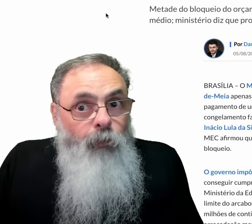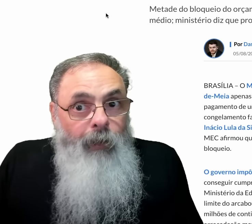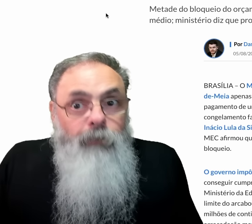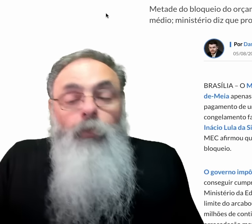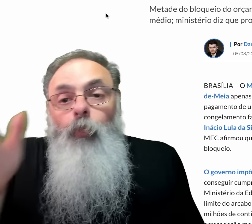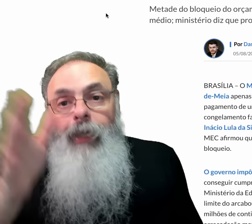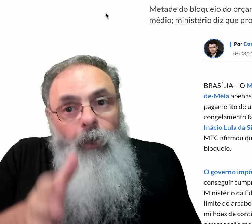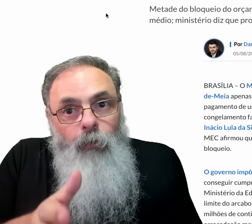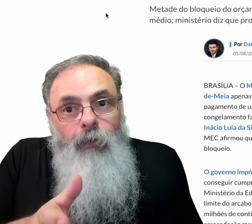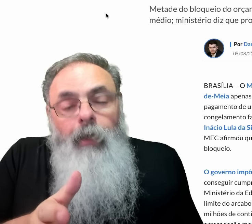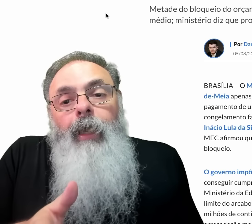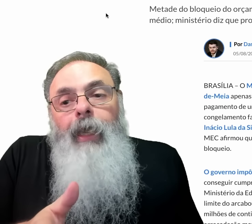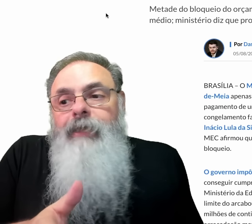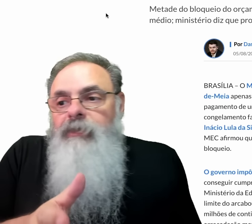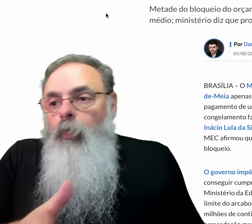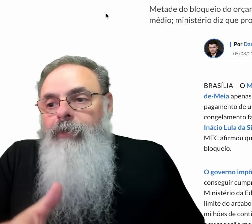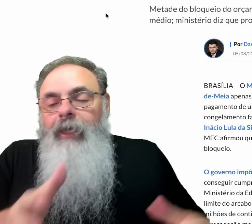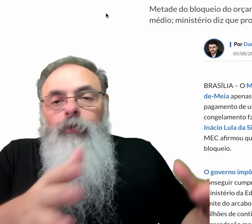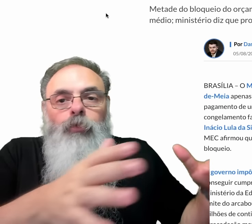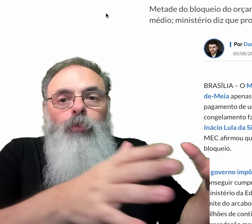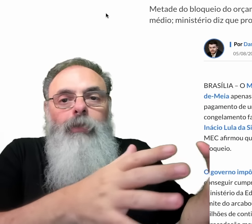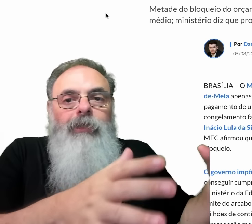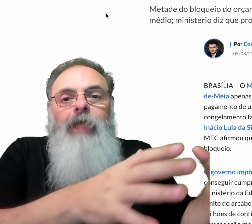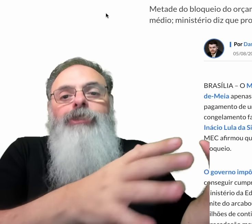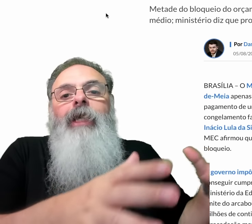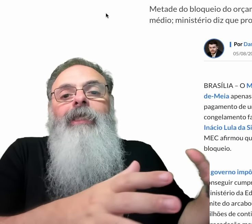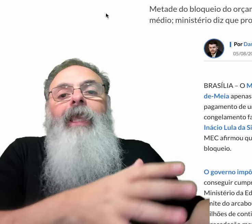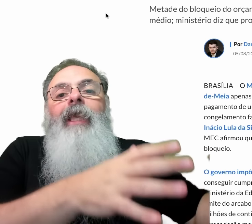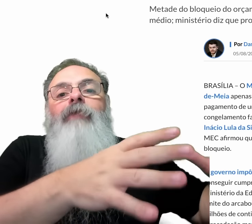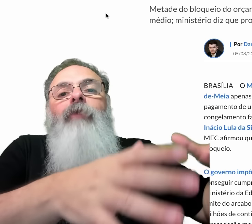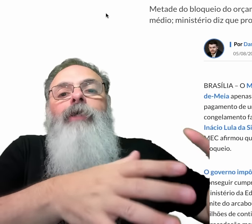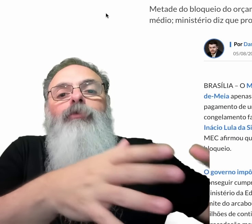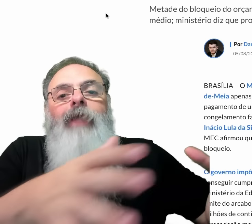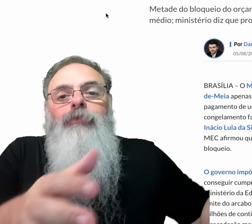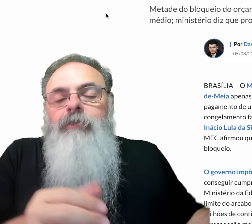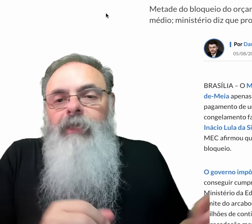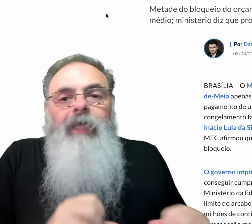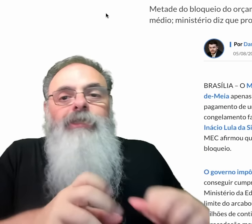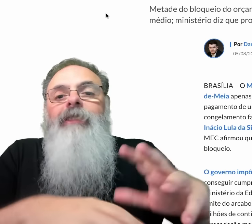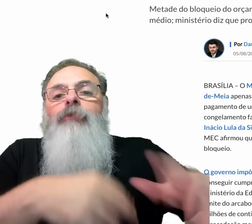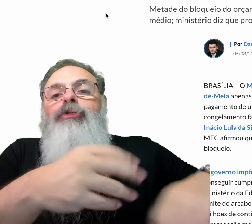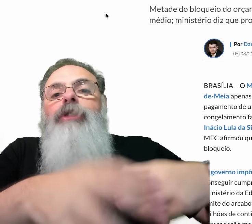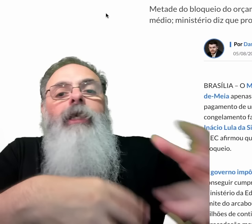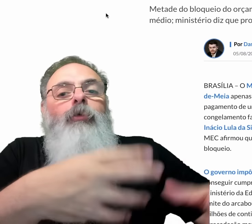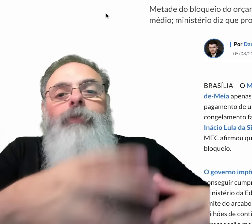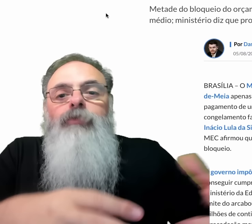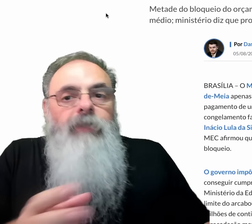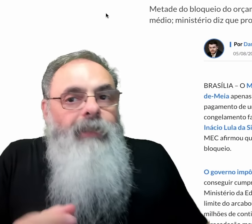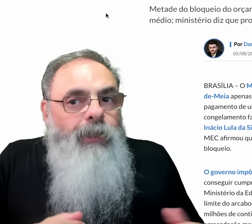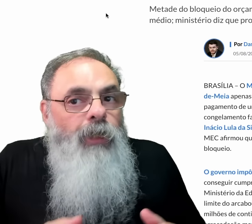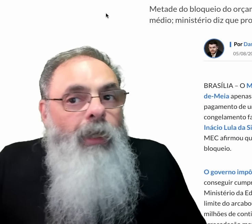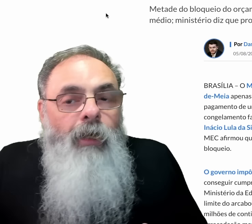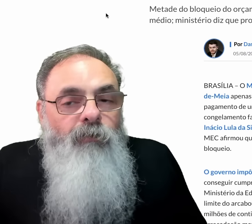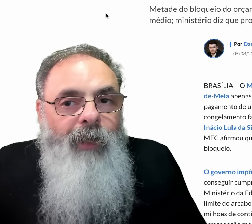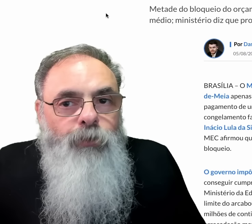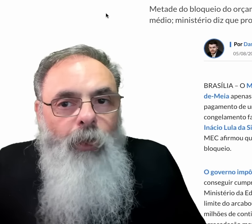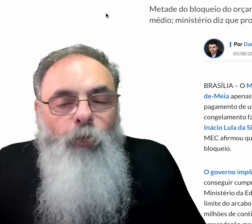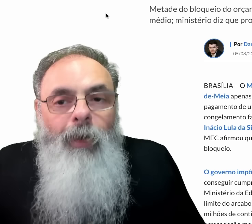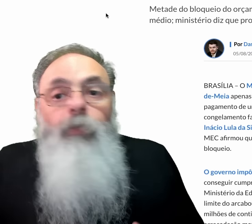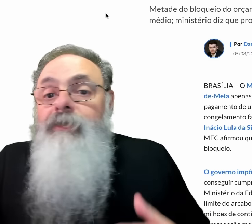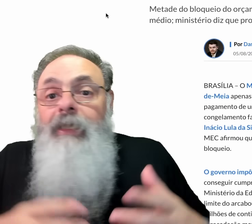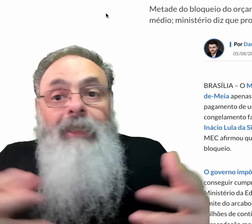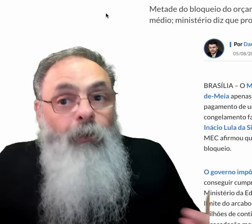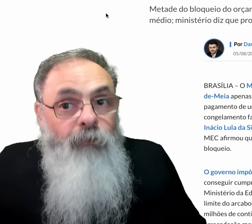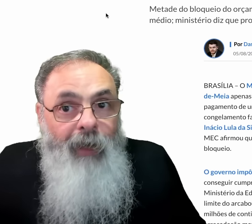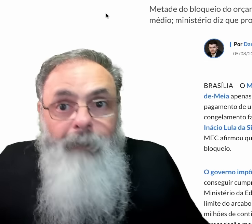corte foi correto o erro é esse modelo do Lula de achar que ele vai ajudar a sociedade que ele dando dinheiro pra sociedade vai ajudar